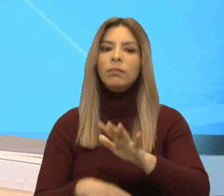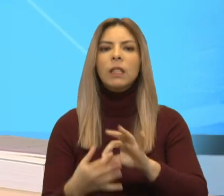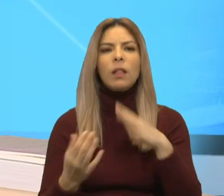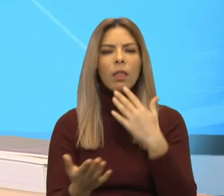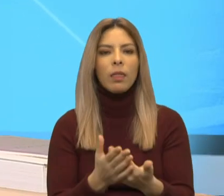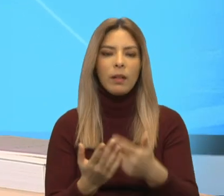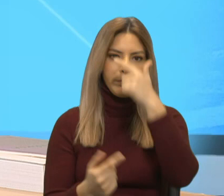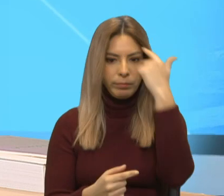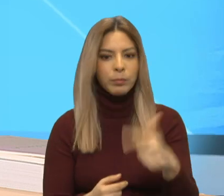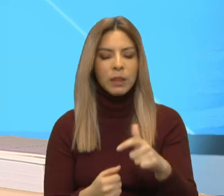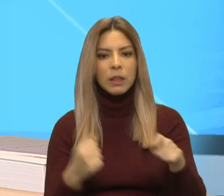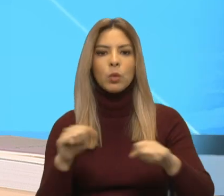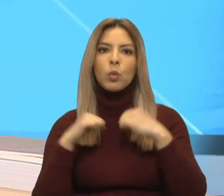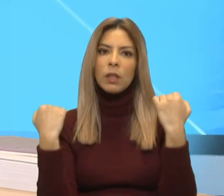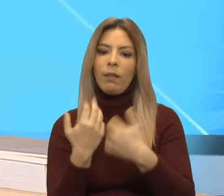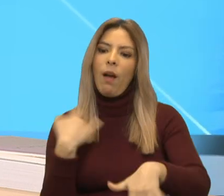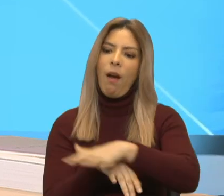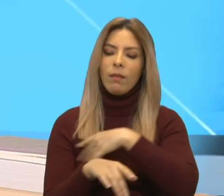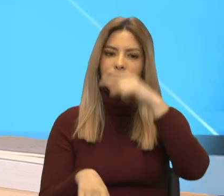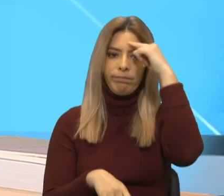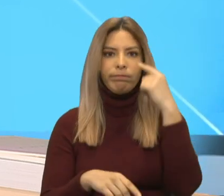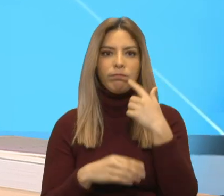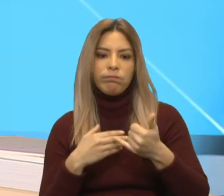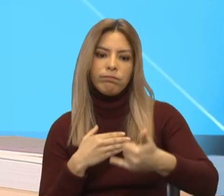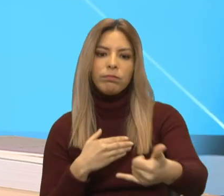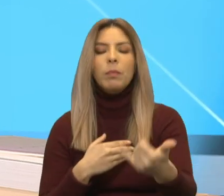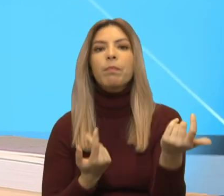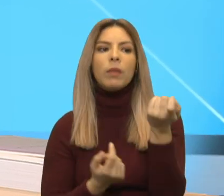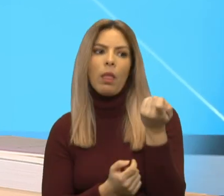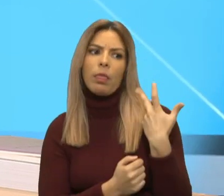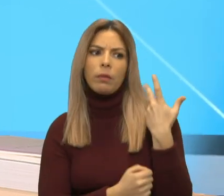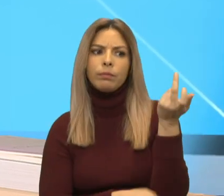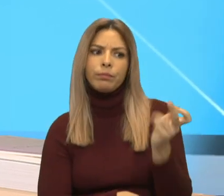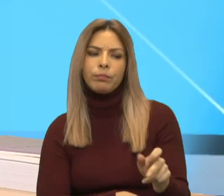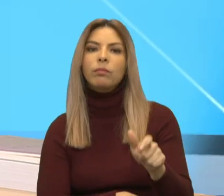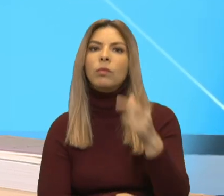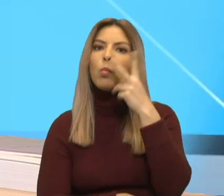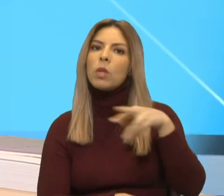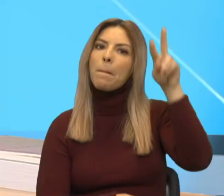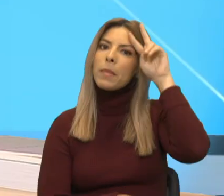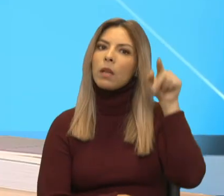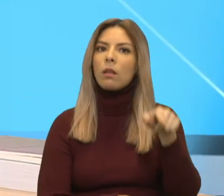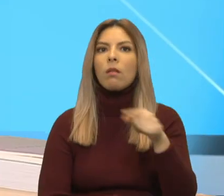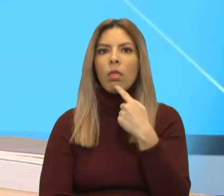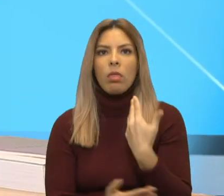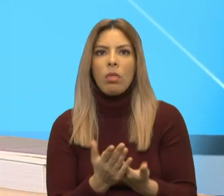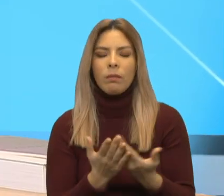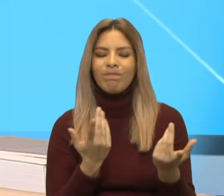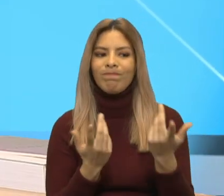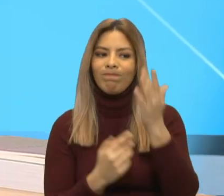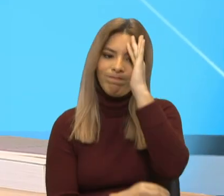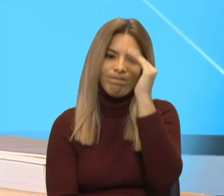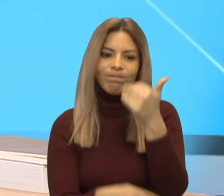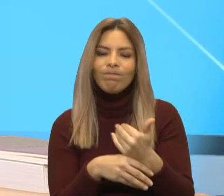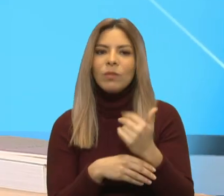com consequências imprevisíveis. São episódios da história recente de Moçambique que provocam um horizonte incerto sobre um